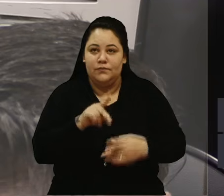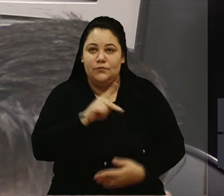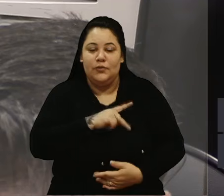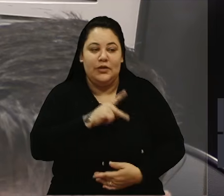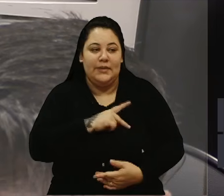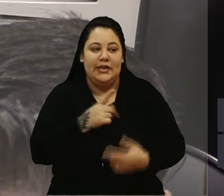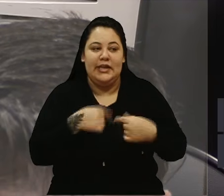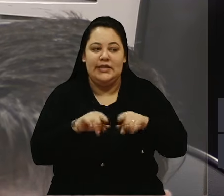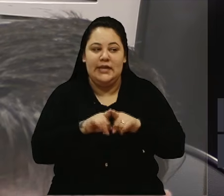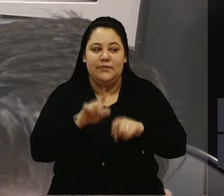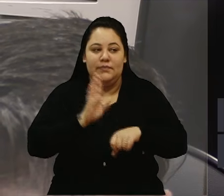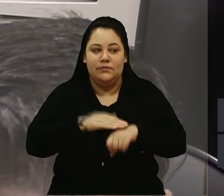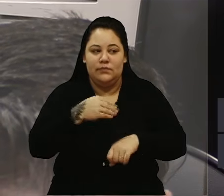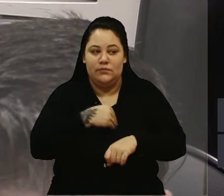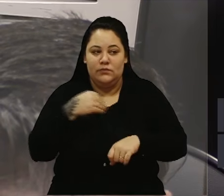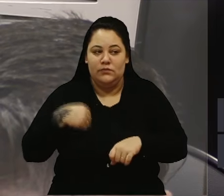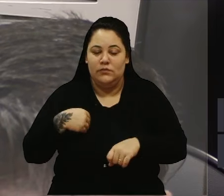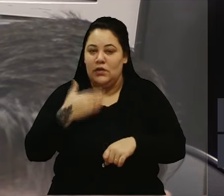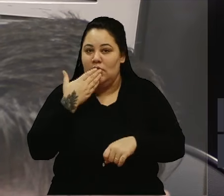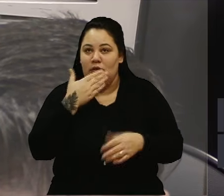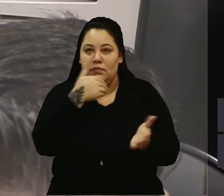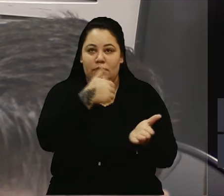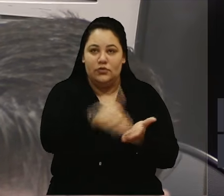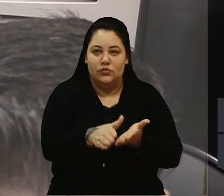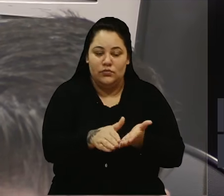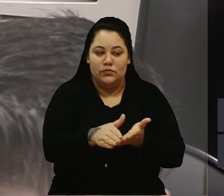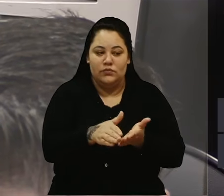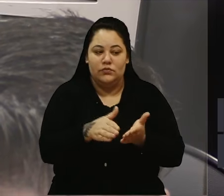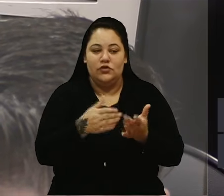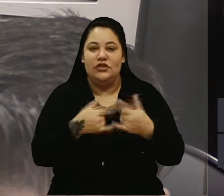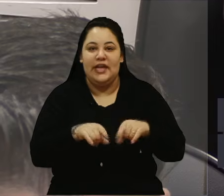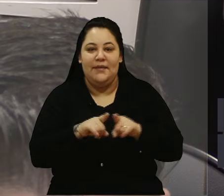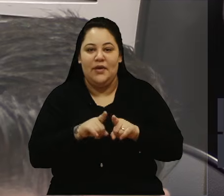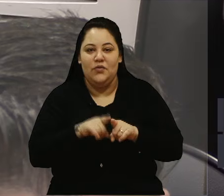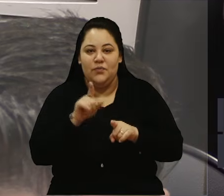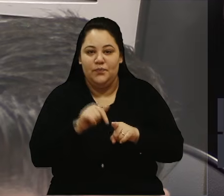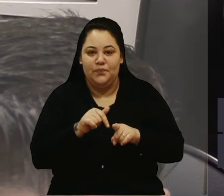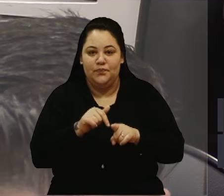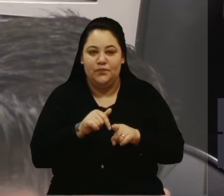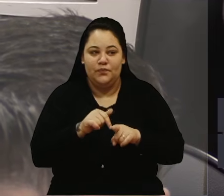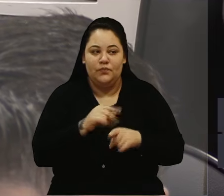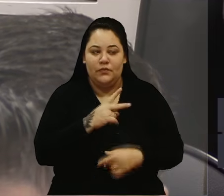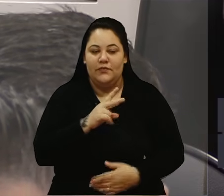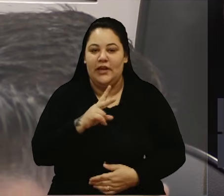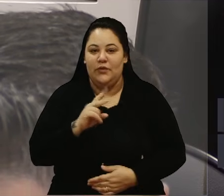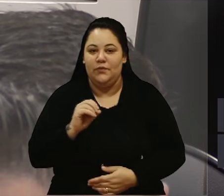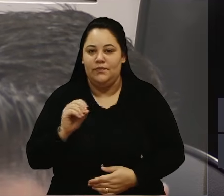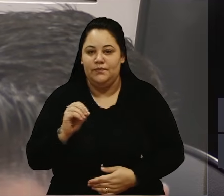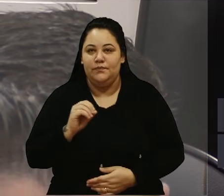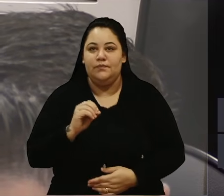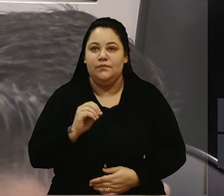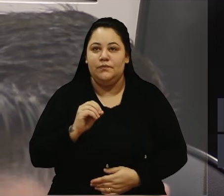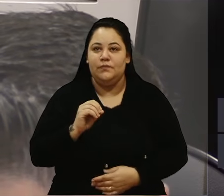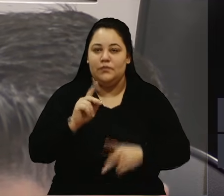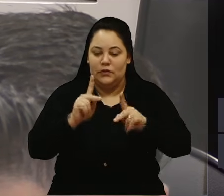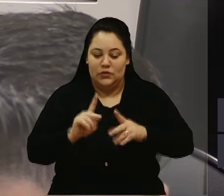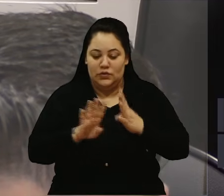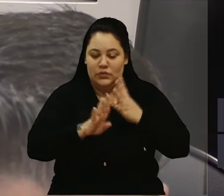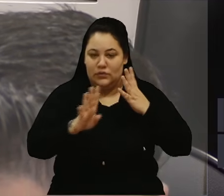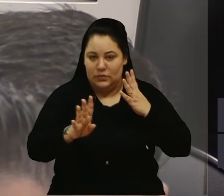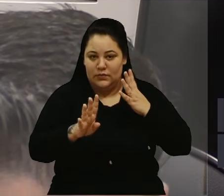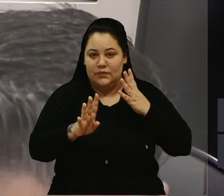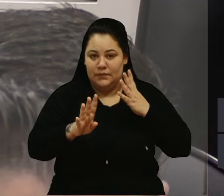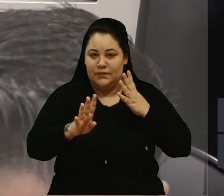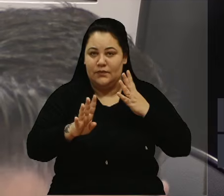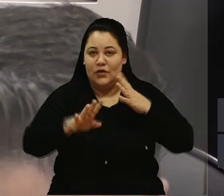pediu demissão lá. Toda quarta-feira, em média de 250 a 300 pessoas em lista de espera na fila, com chuva e